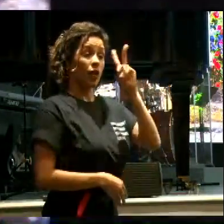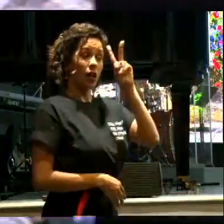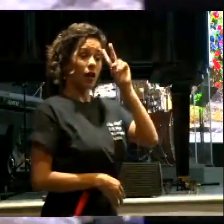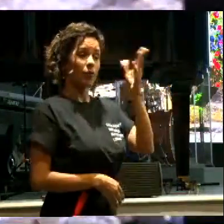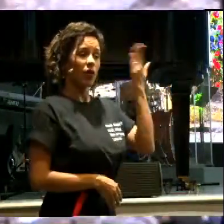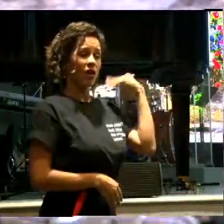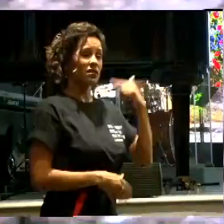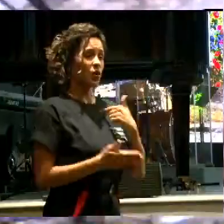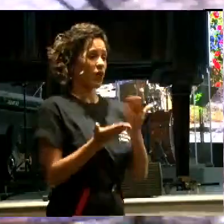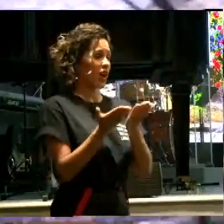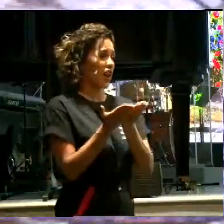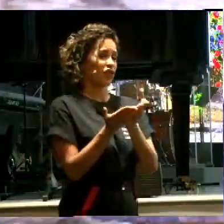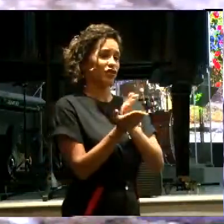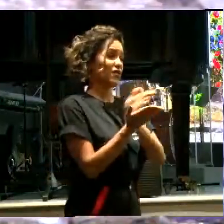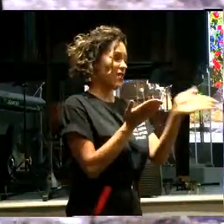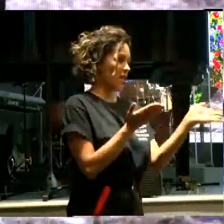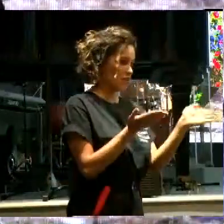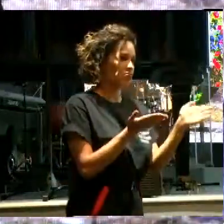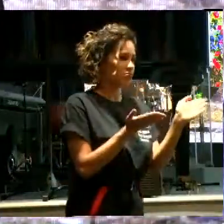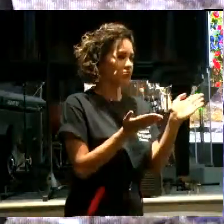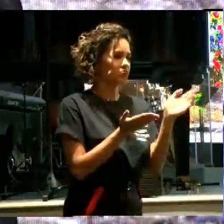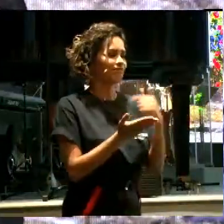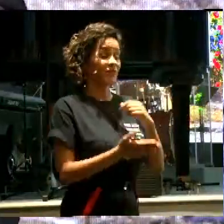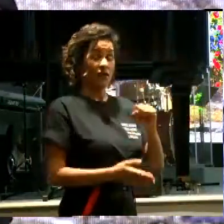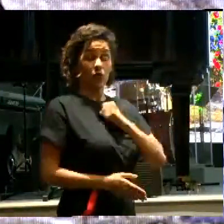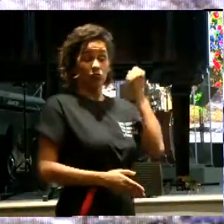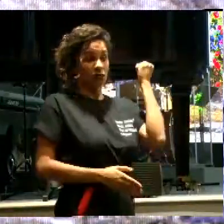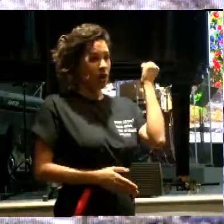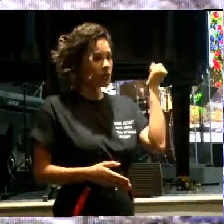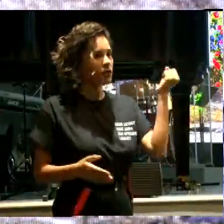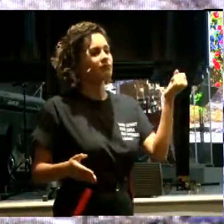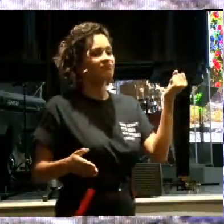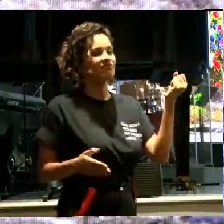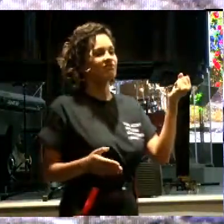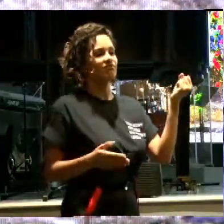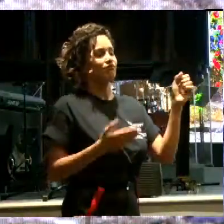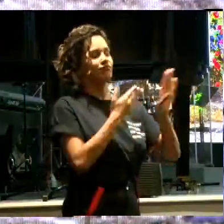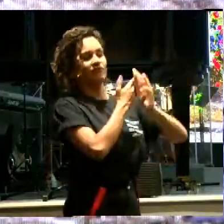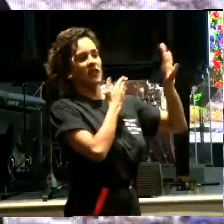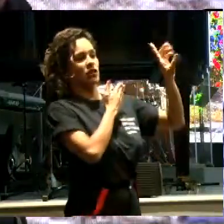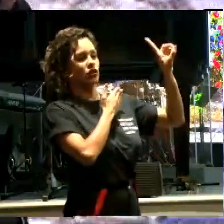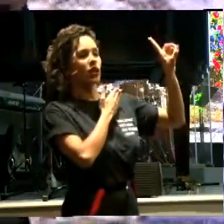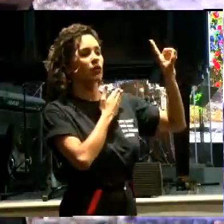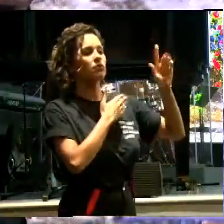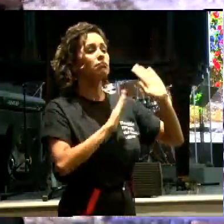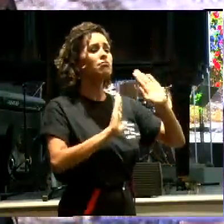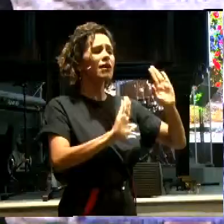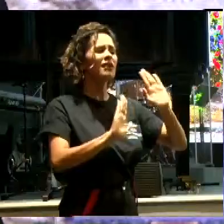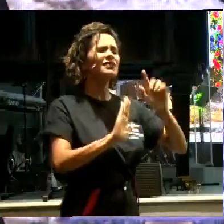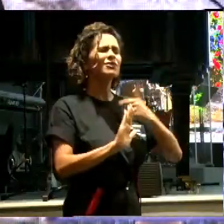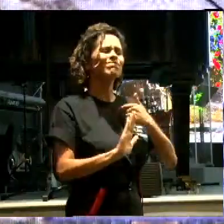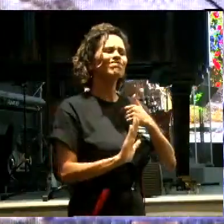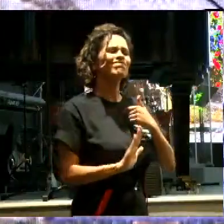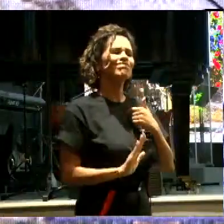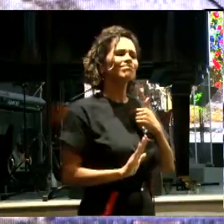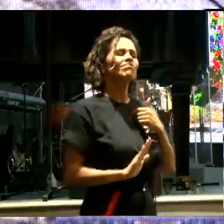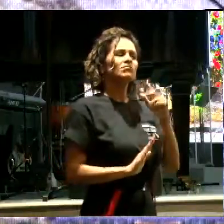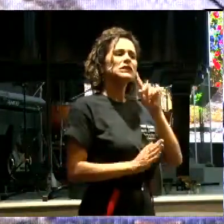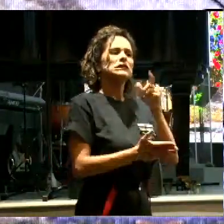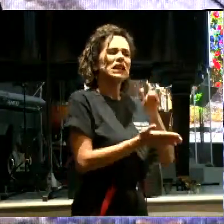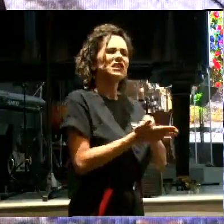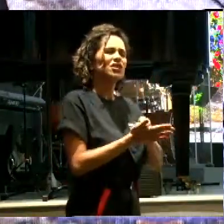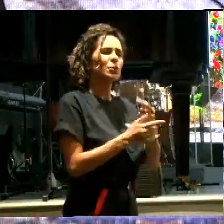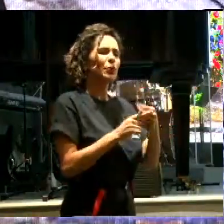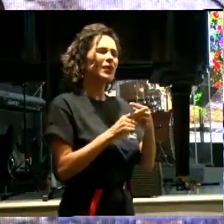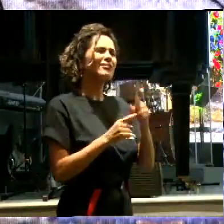estava revoltadíssima com Deus, eu me lembro que eu decidi, porque mesmo naquelas maluquices de minha mãe,